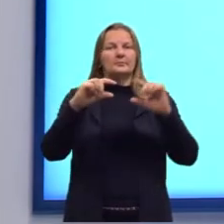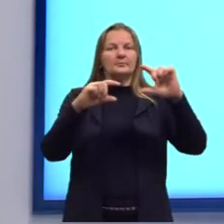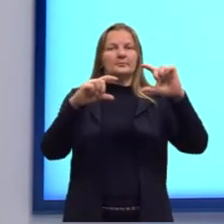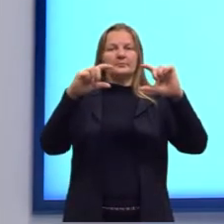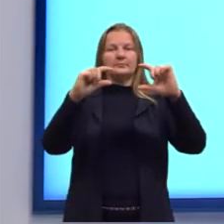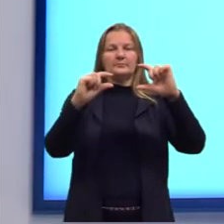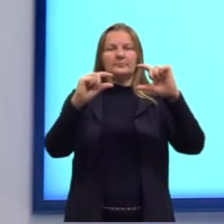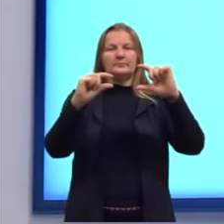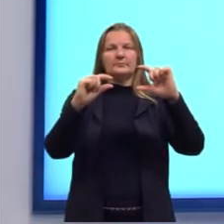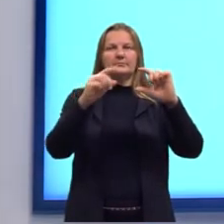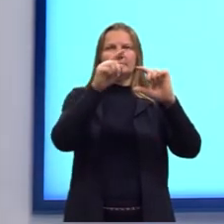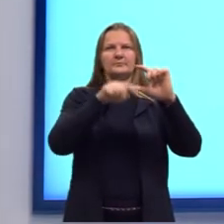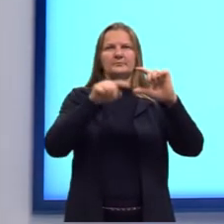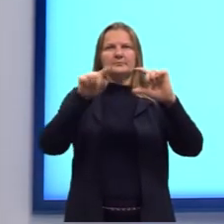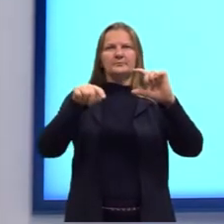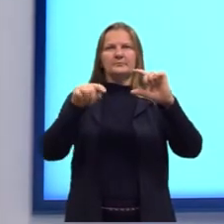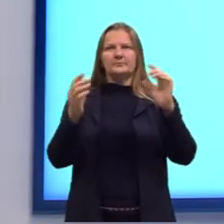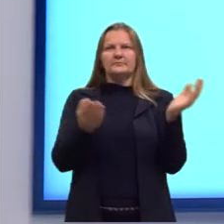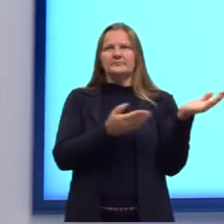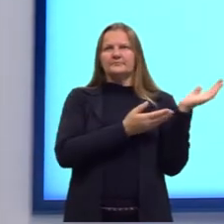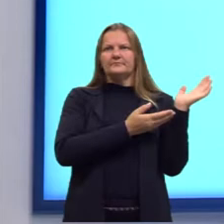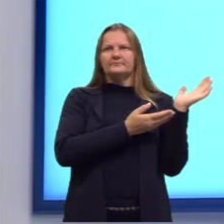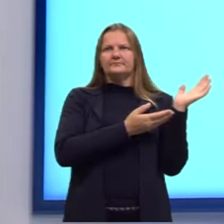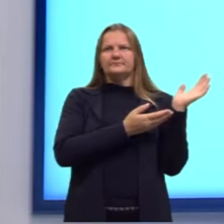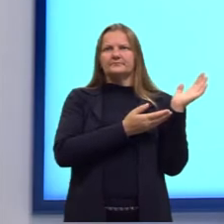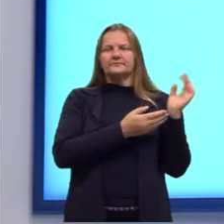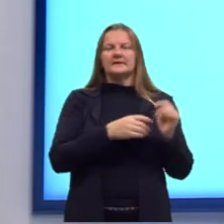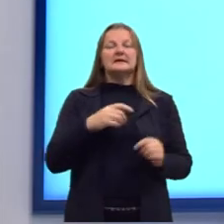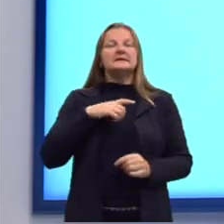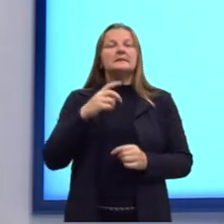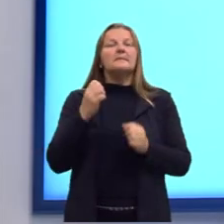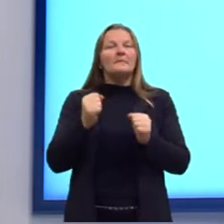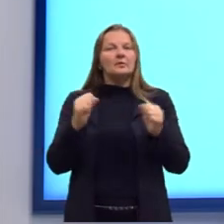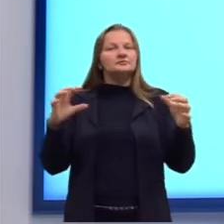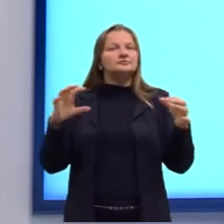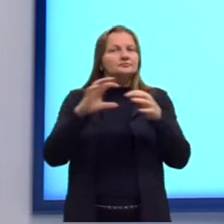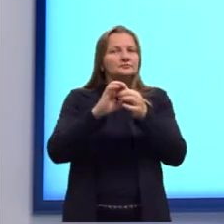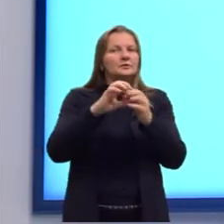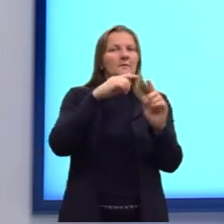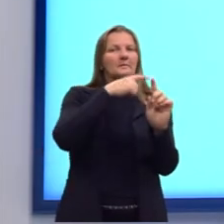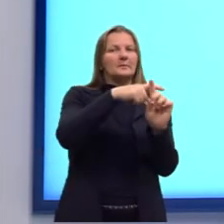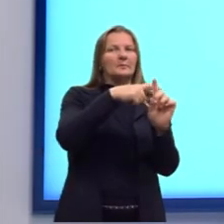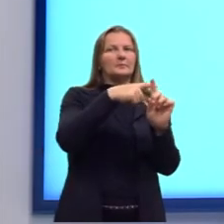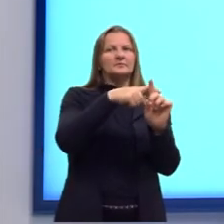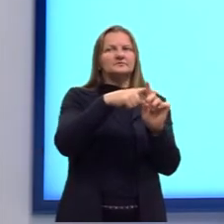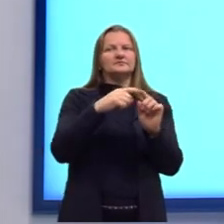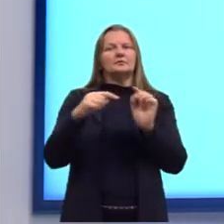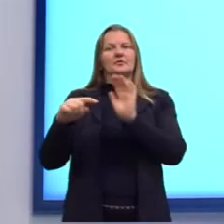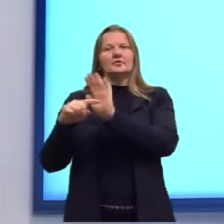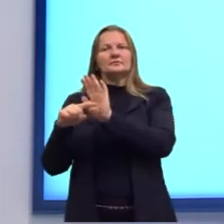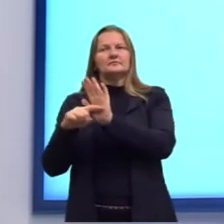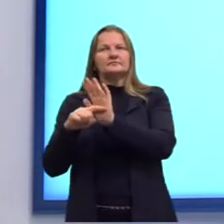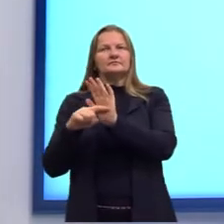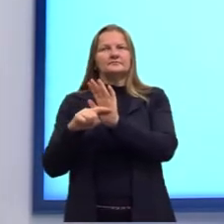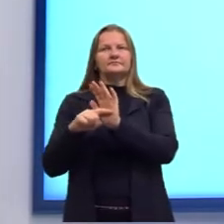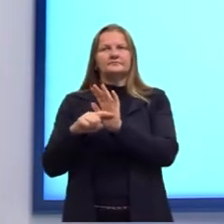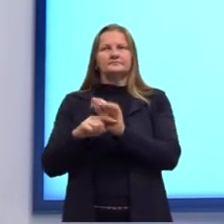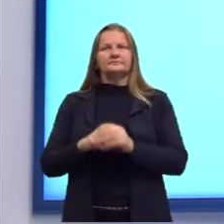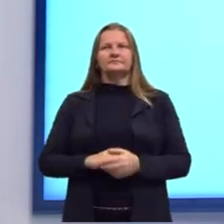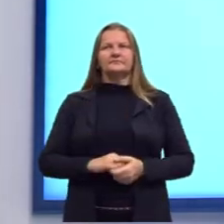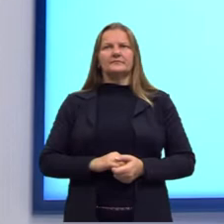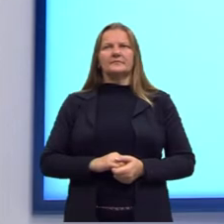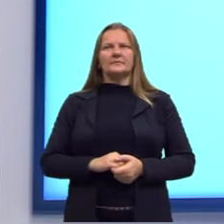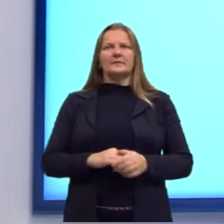bom então aqui a gente pode associar não é um sinal positivo e aqui um negativo